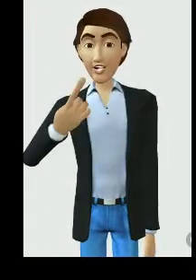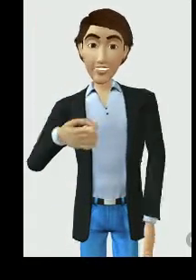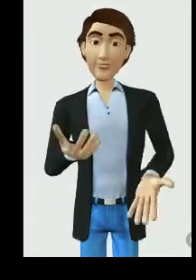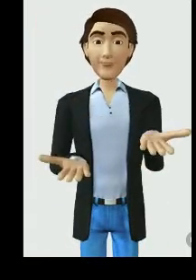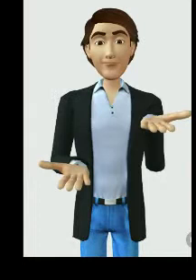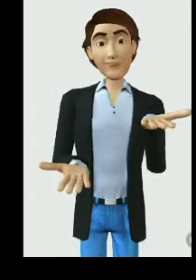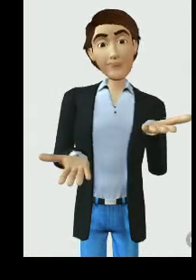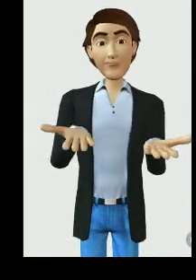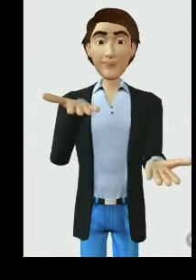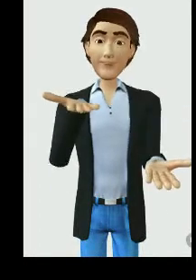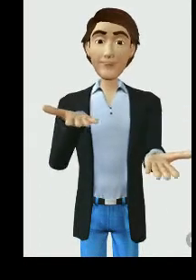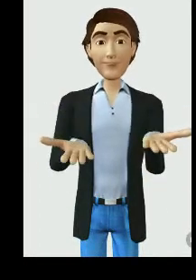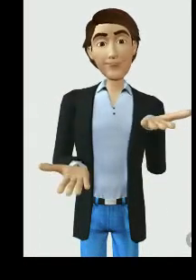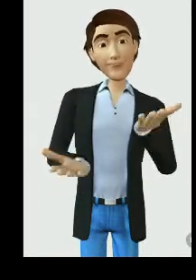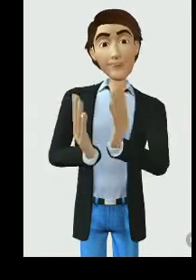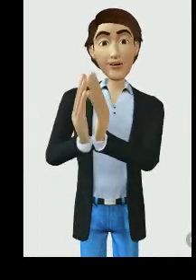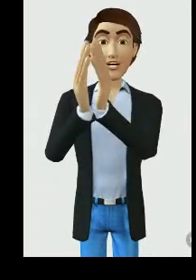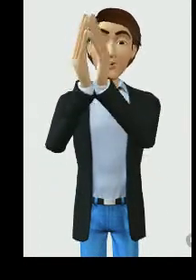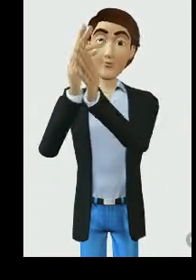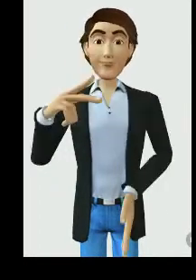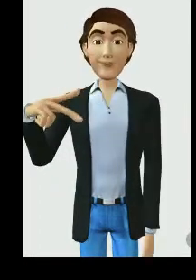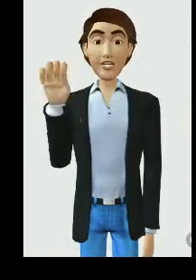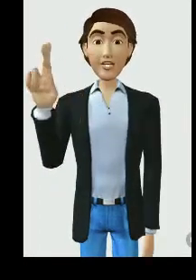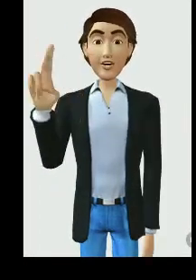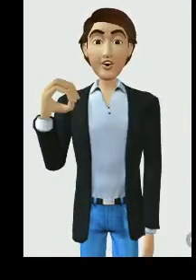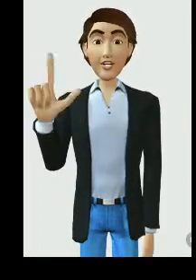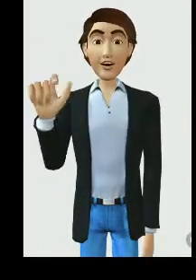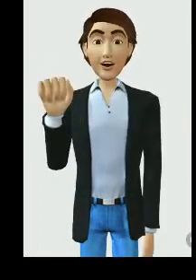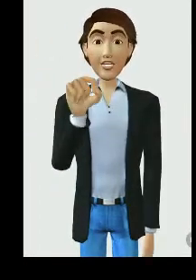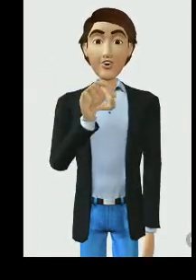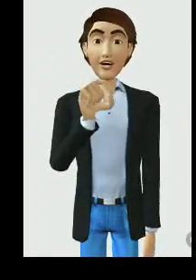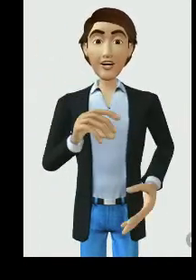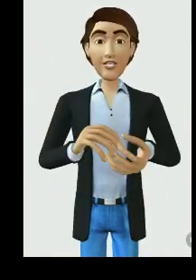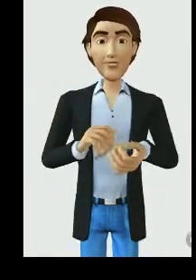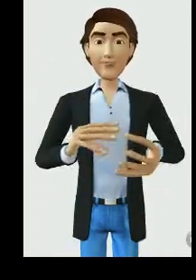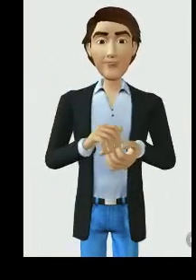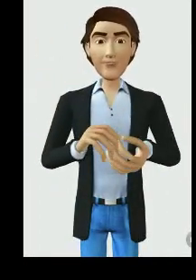Depois, pesamos o balão com as pérolas, cuja massa foi de